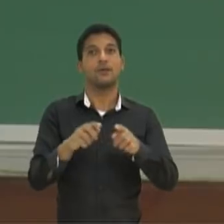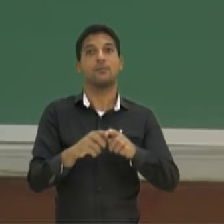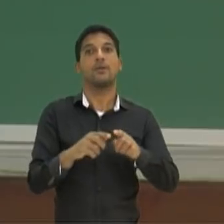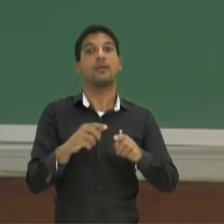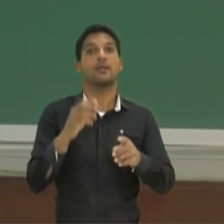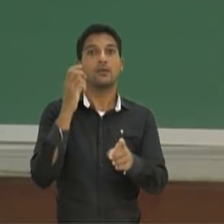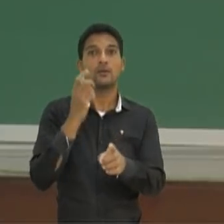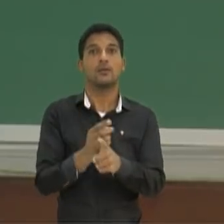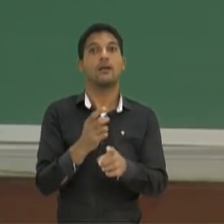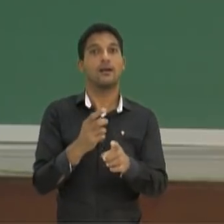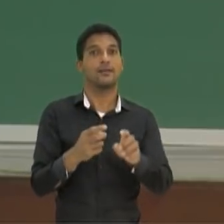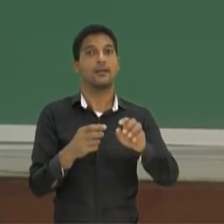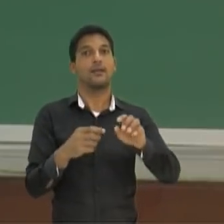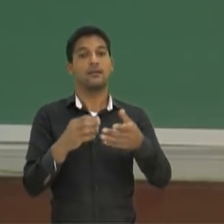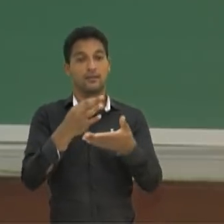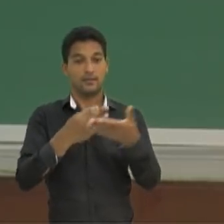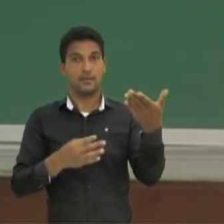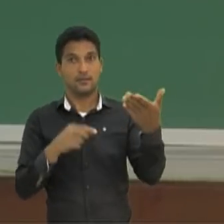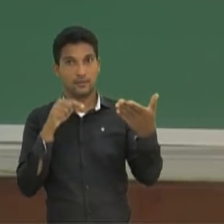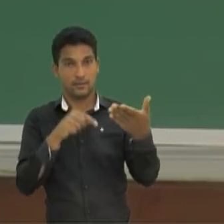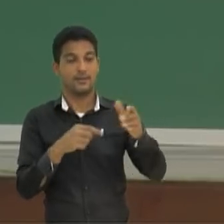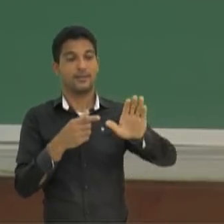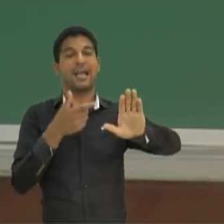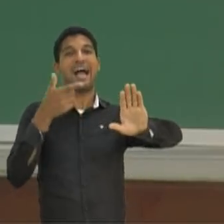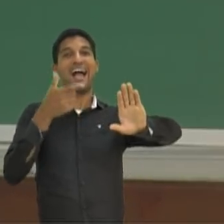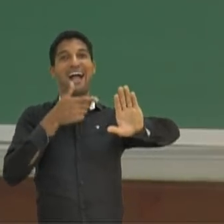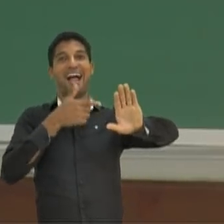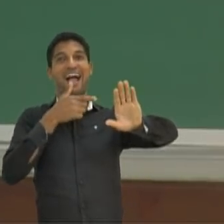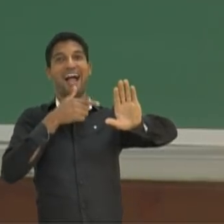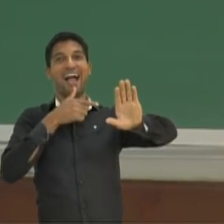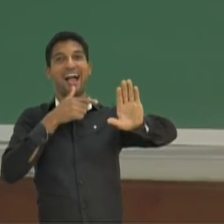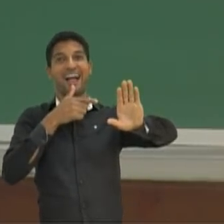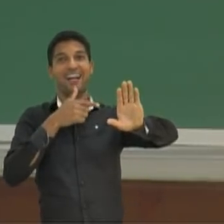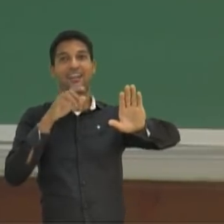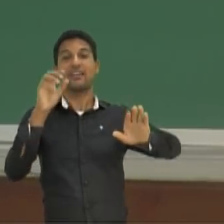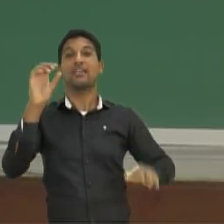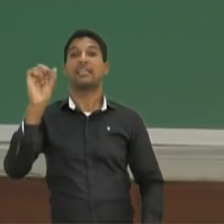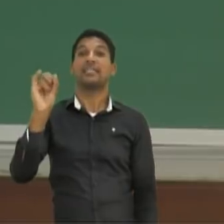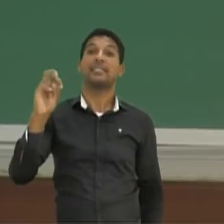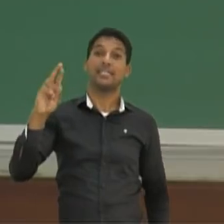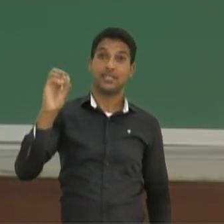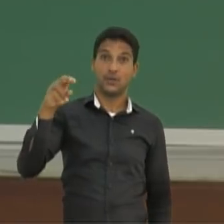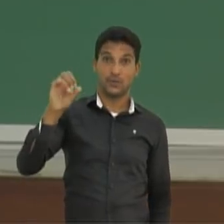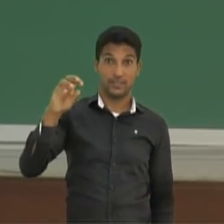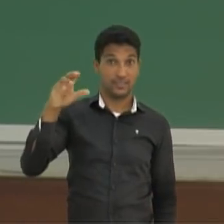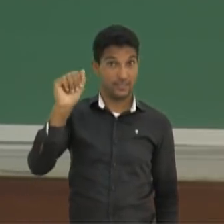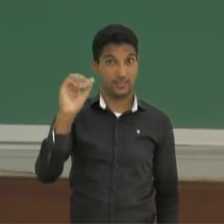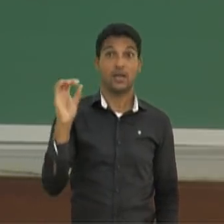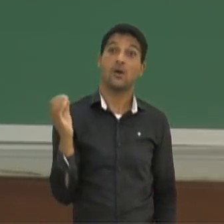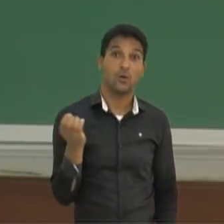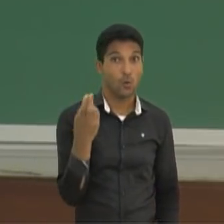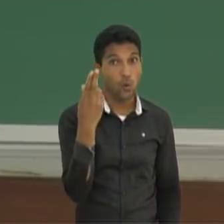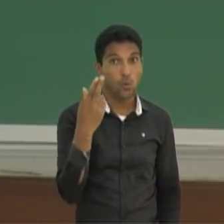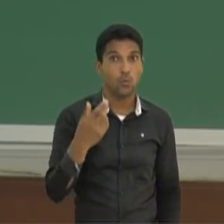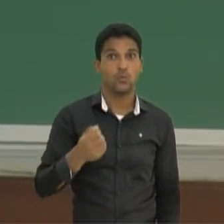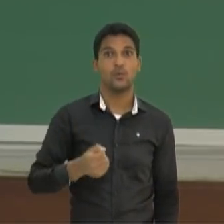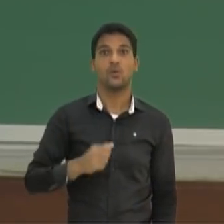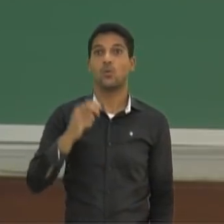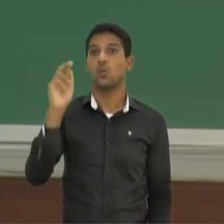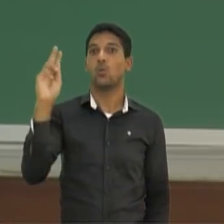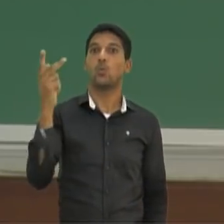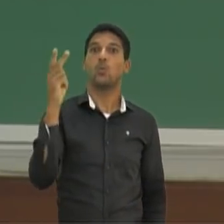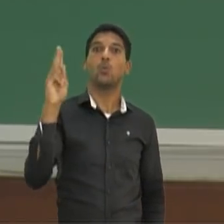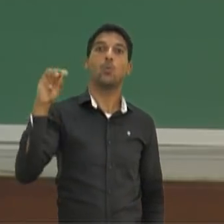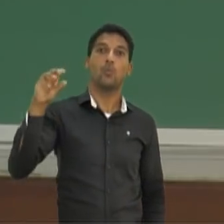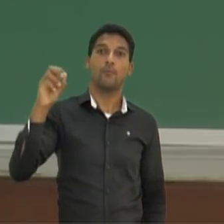ou ironia e humor, nos textos, né, nas tirinhas, certo? Então, a gente vai retomar